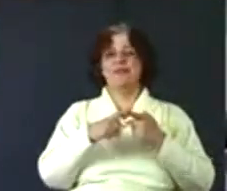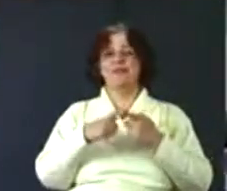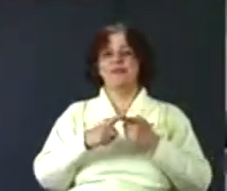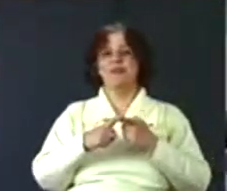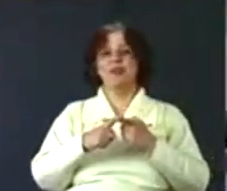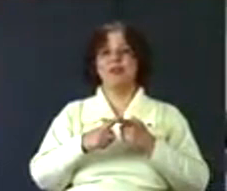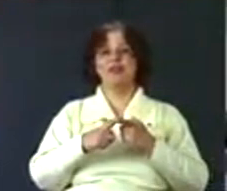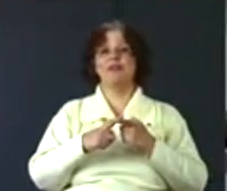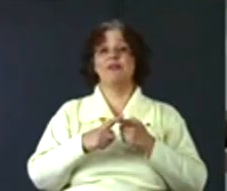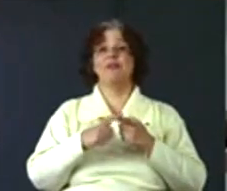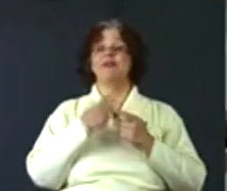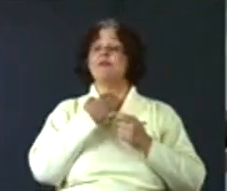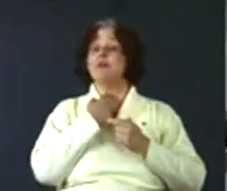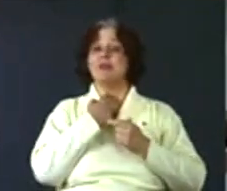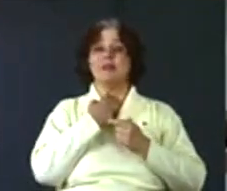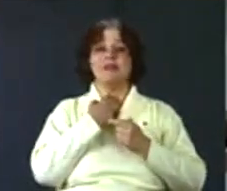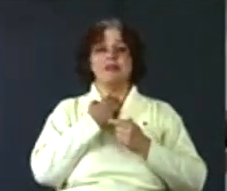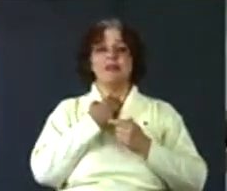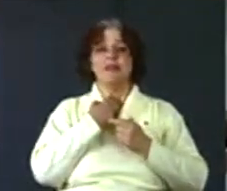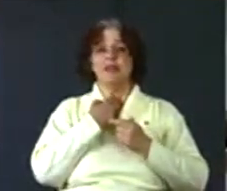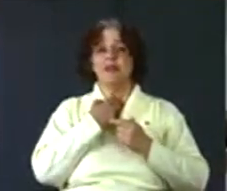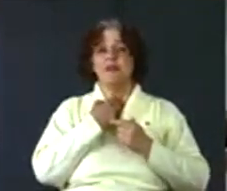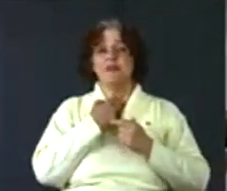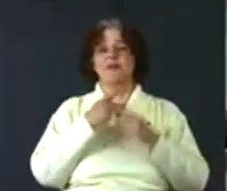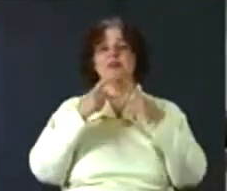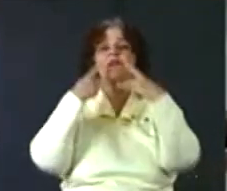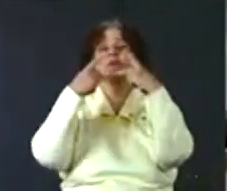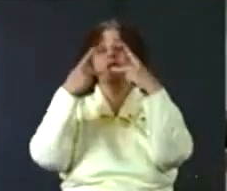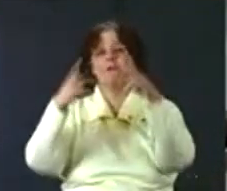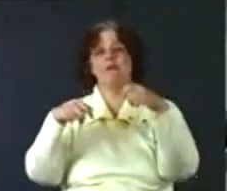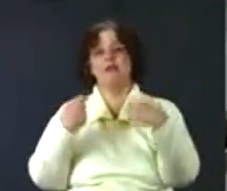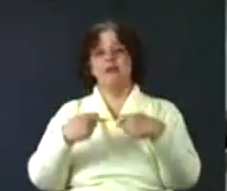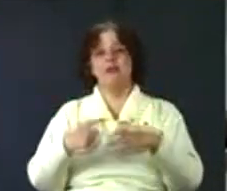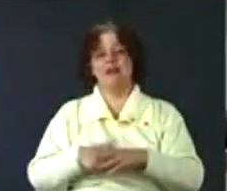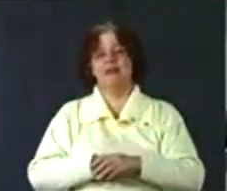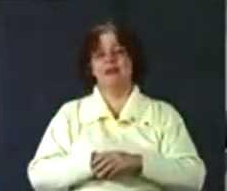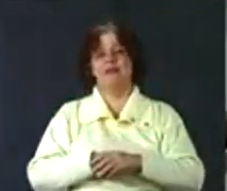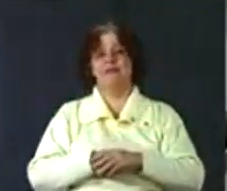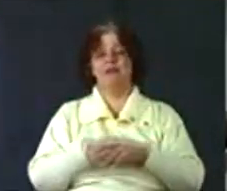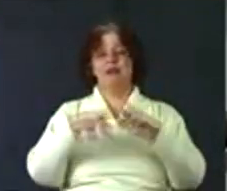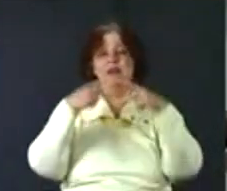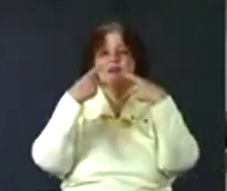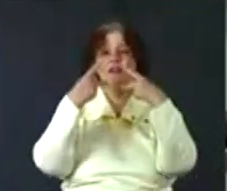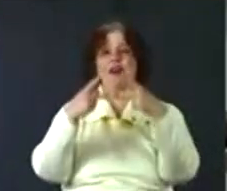então economizar nas palavras, mas devemos dizer que Jesus está afirmando para a sua igreja, para a